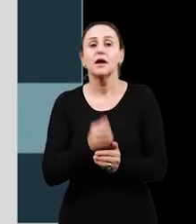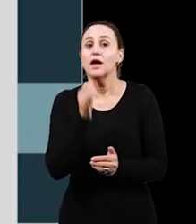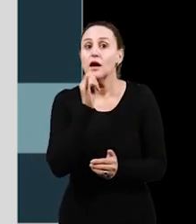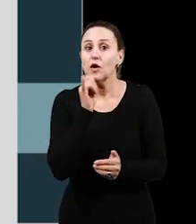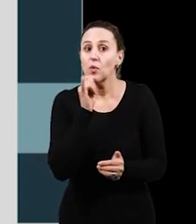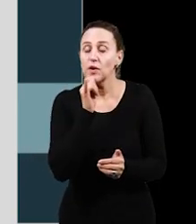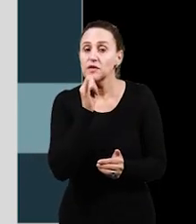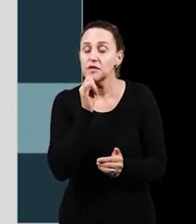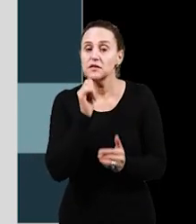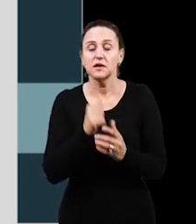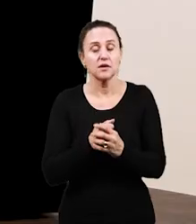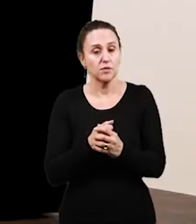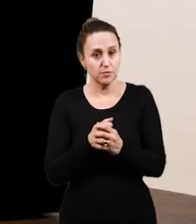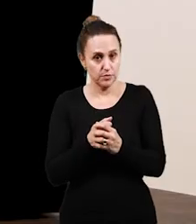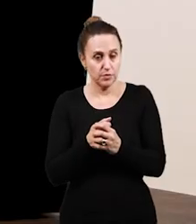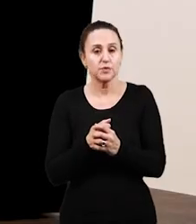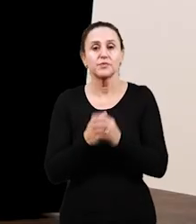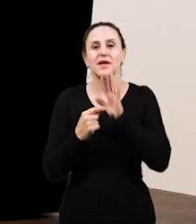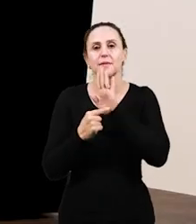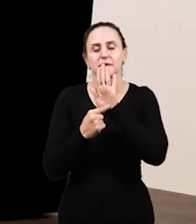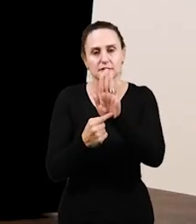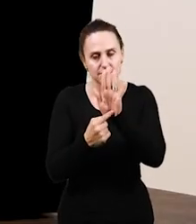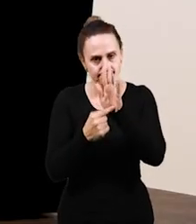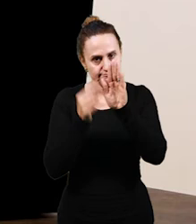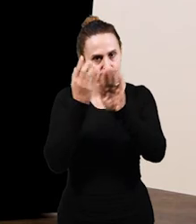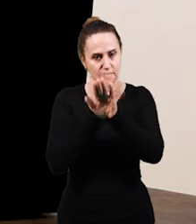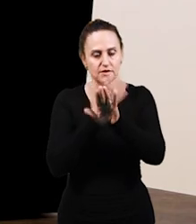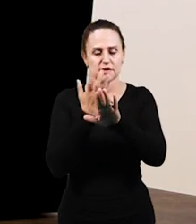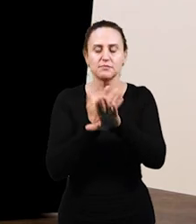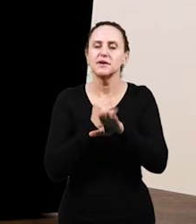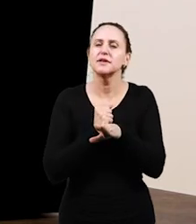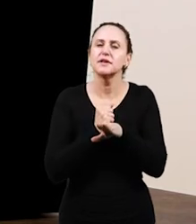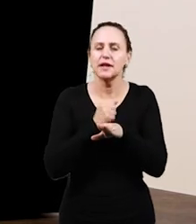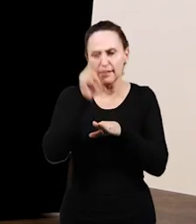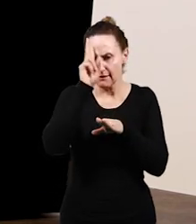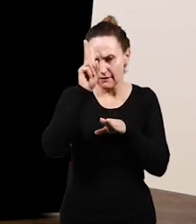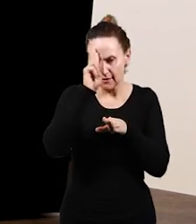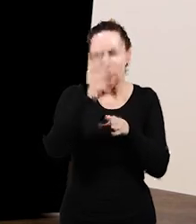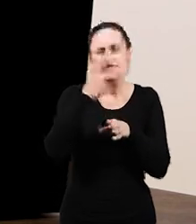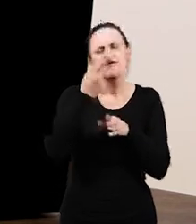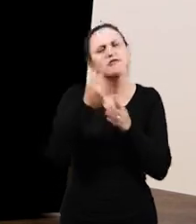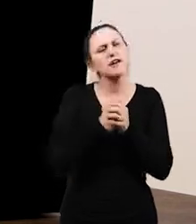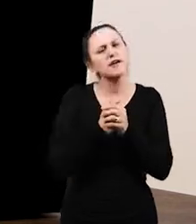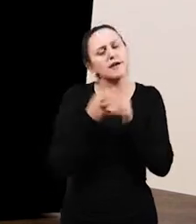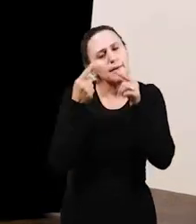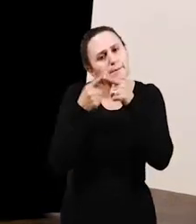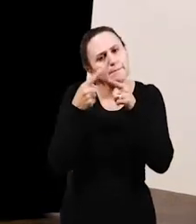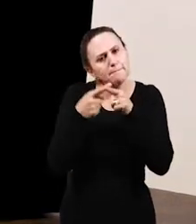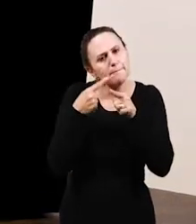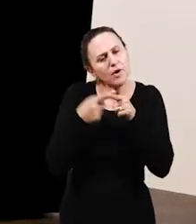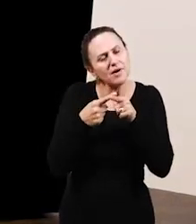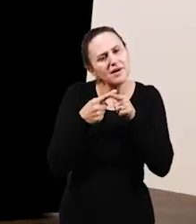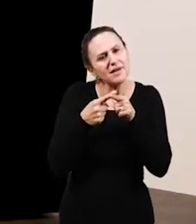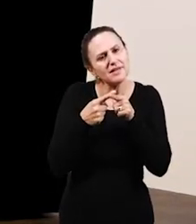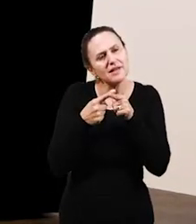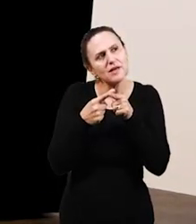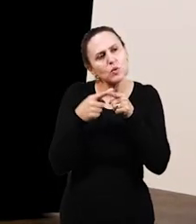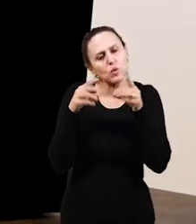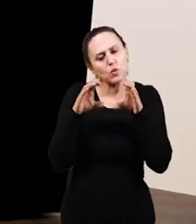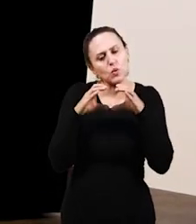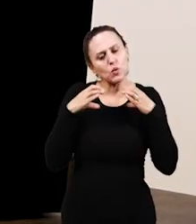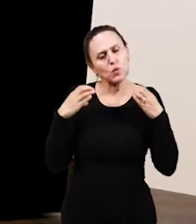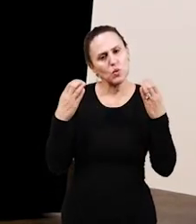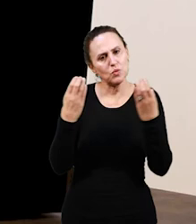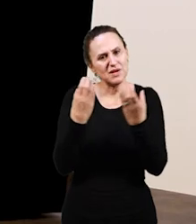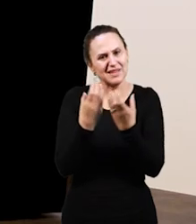é um exemplo que eu dei na apresentação da disciplina eu falei para vocês porque que algumas algumas comunidades